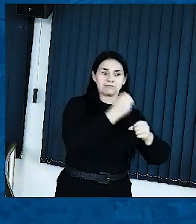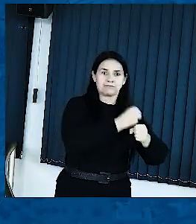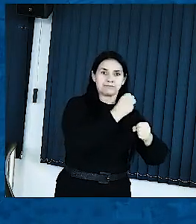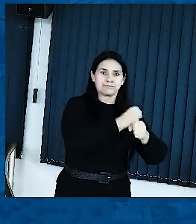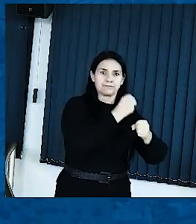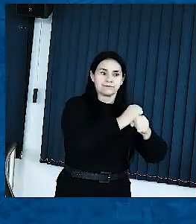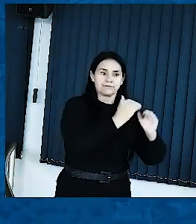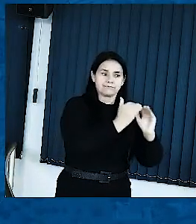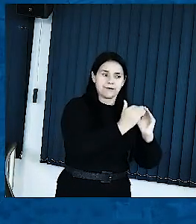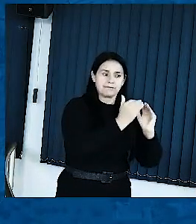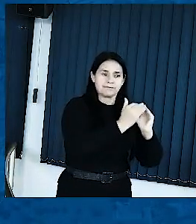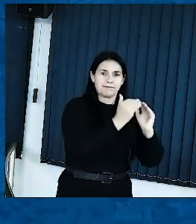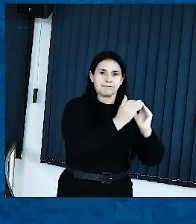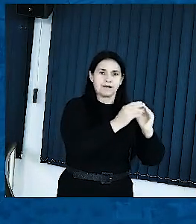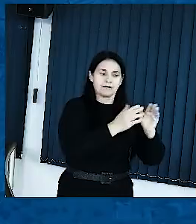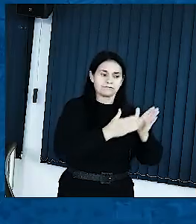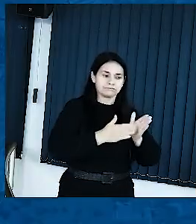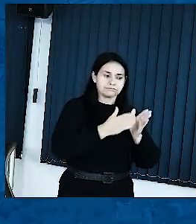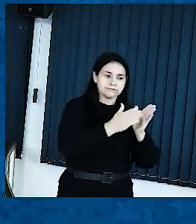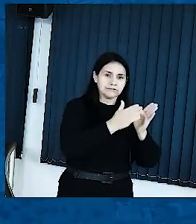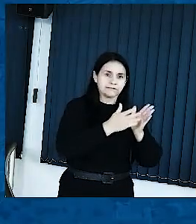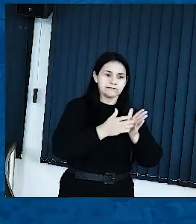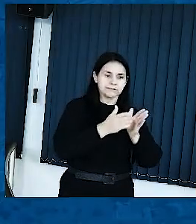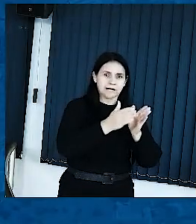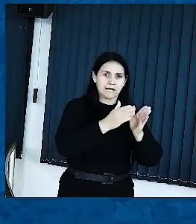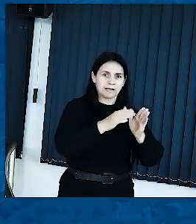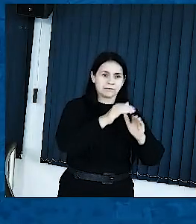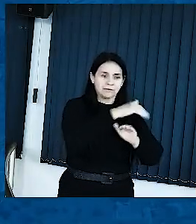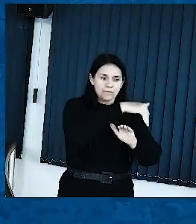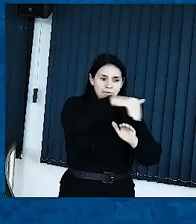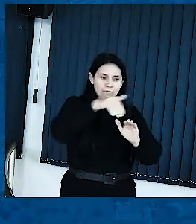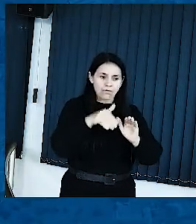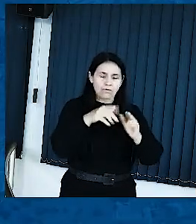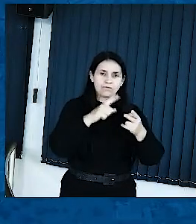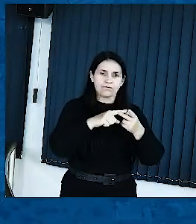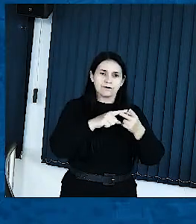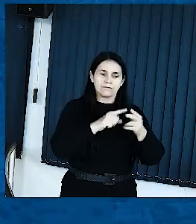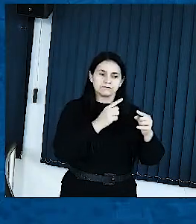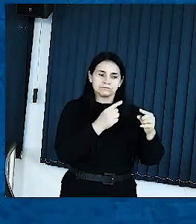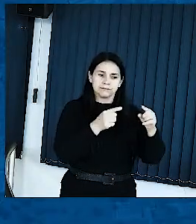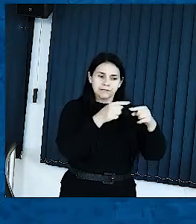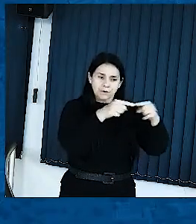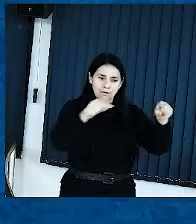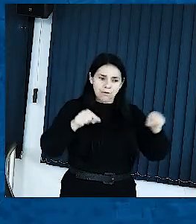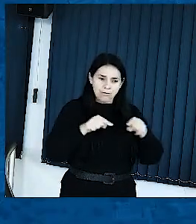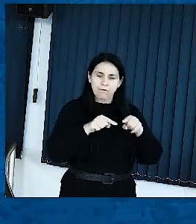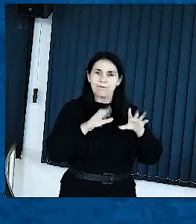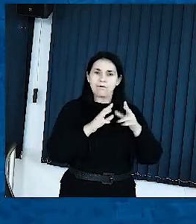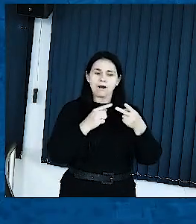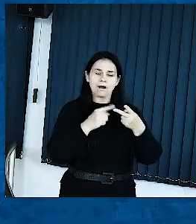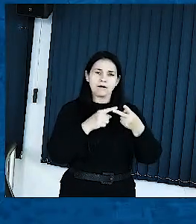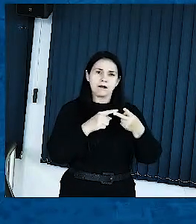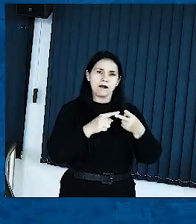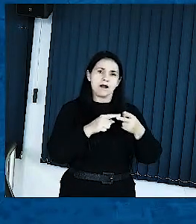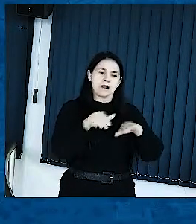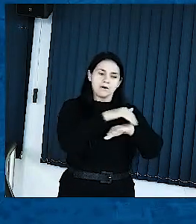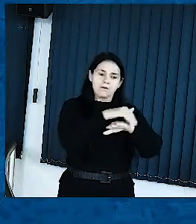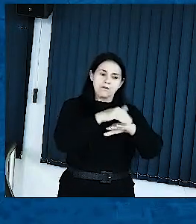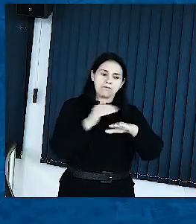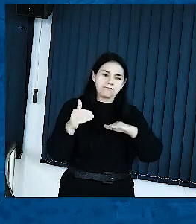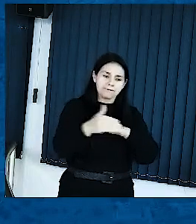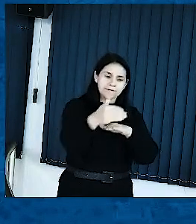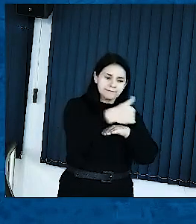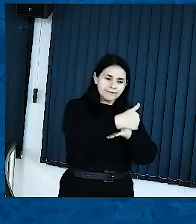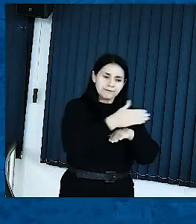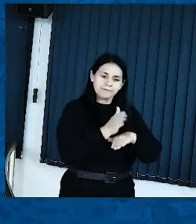construída. Cada estrada, cada curva, cada cruzamento, uma rua ligando a outra.